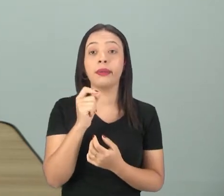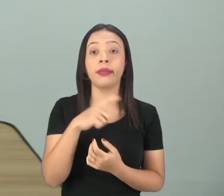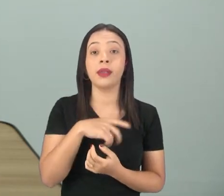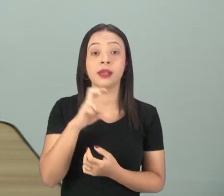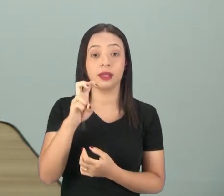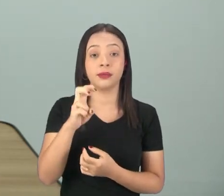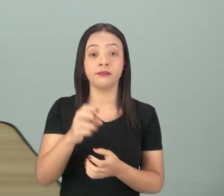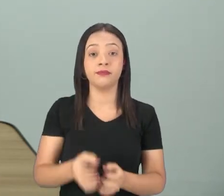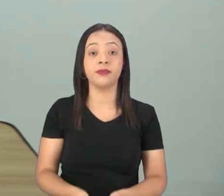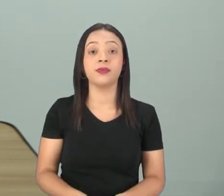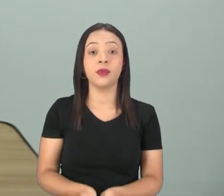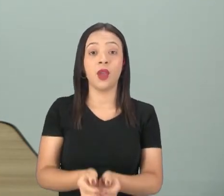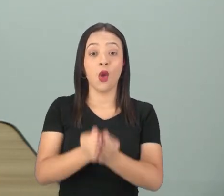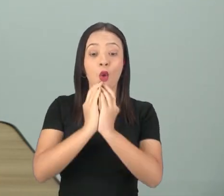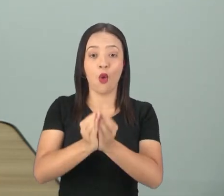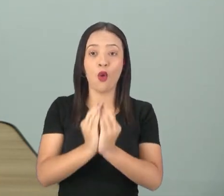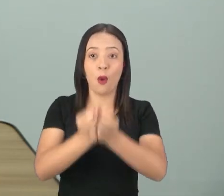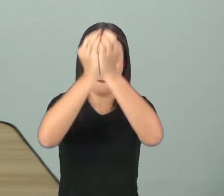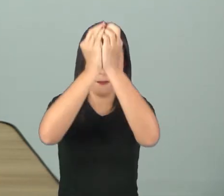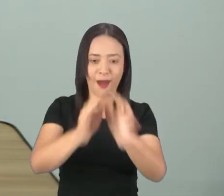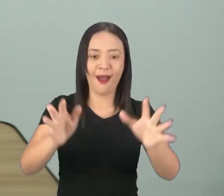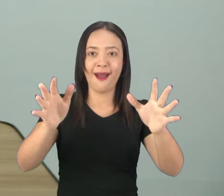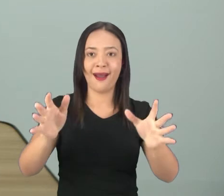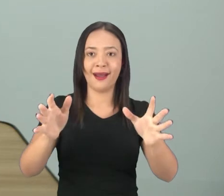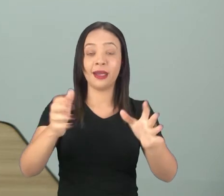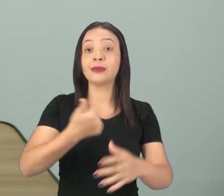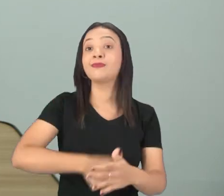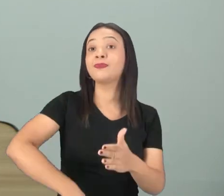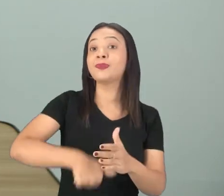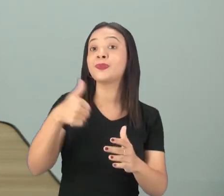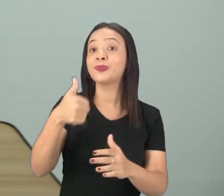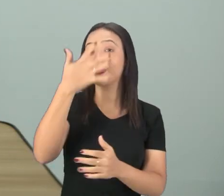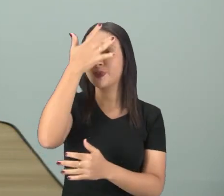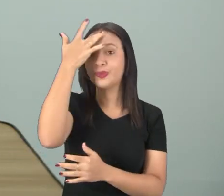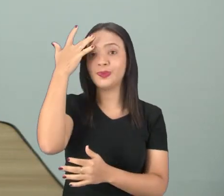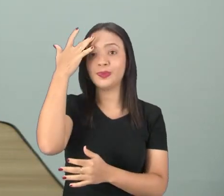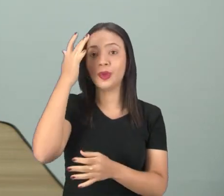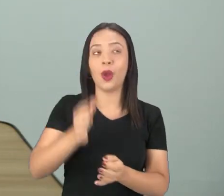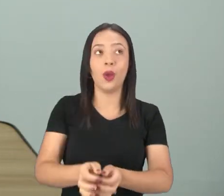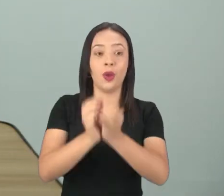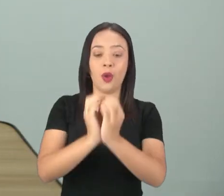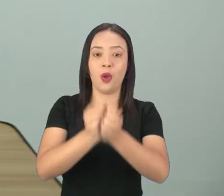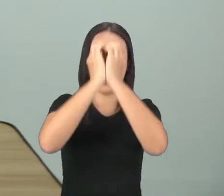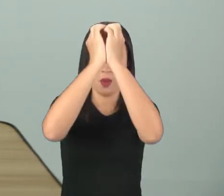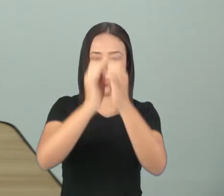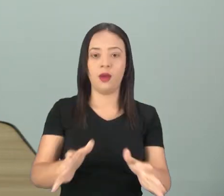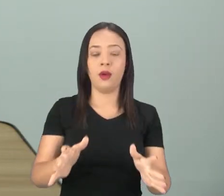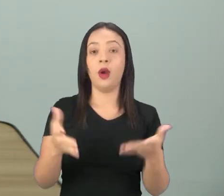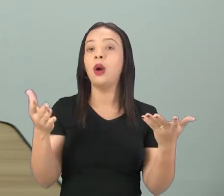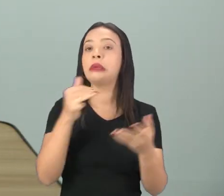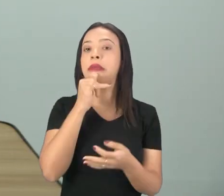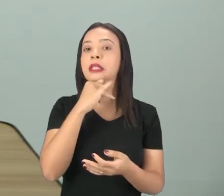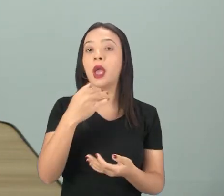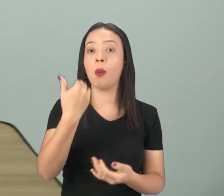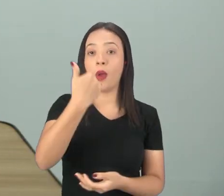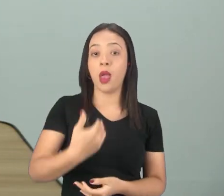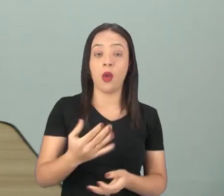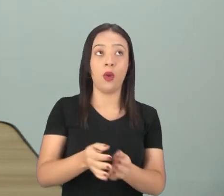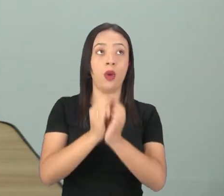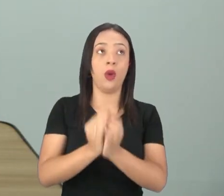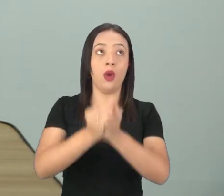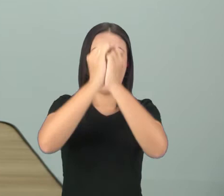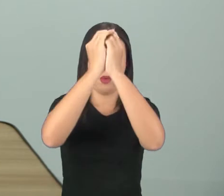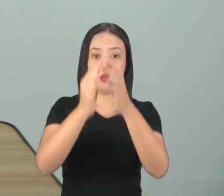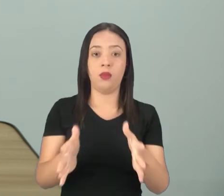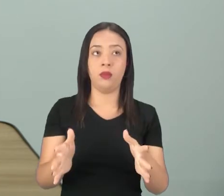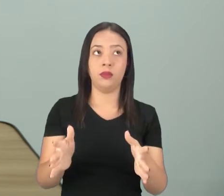vocês vão jogando o dado. A primeira pessoa, ela joga um dado. Vamos supor que eu joguei. Caiu nesse número